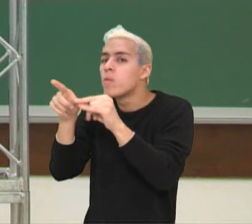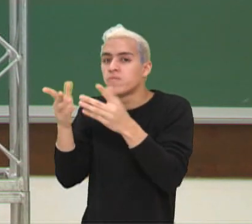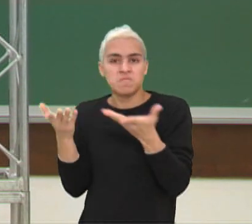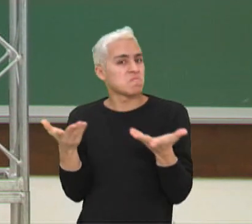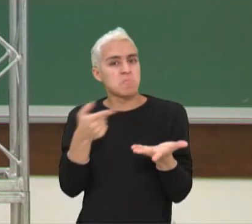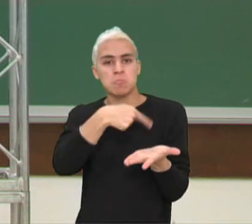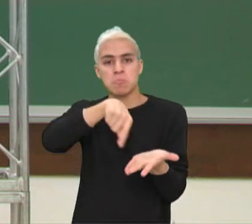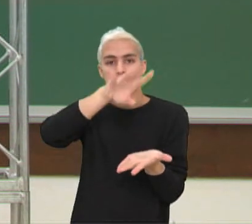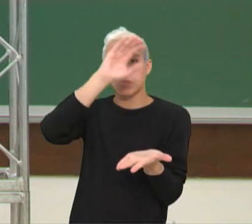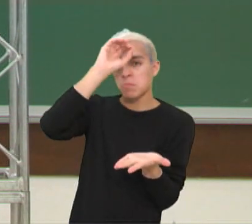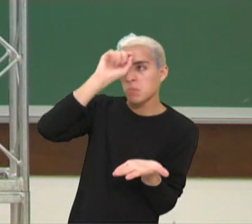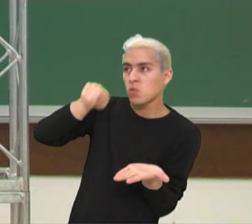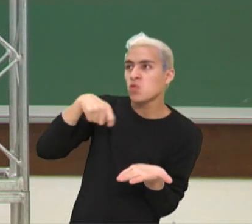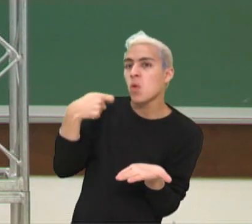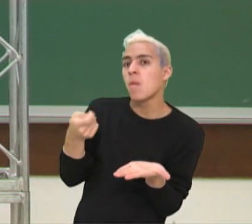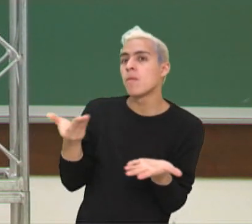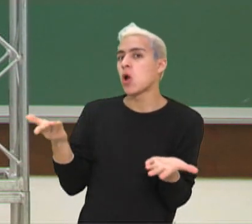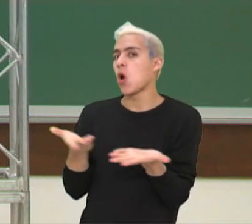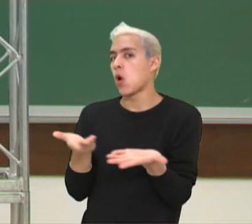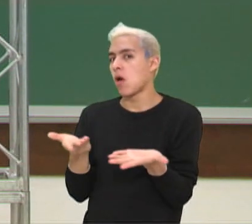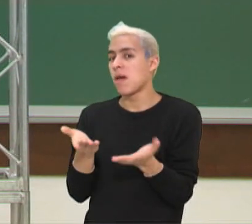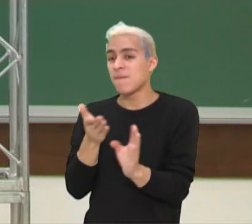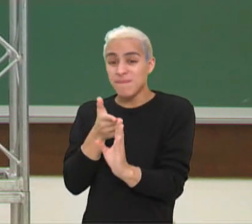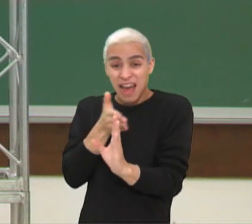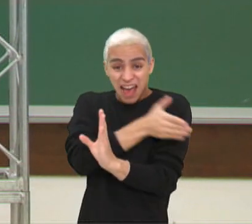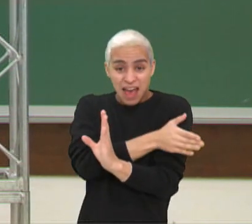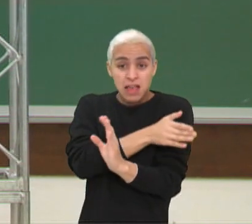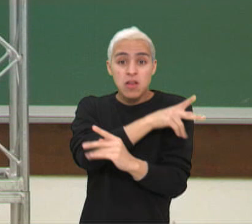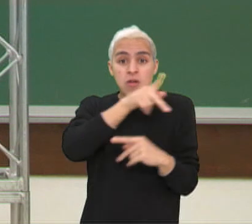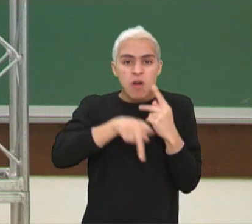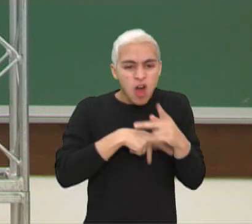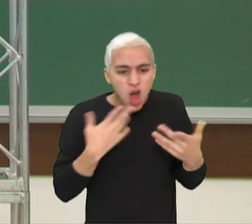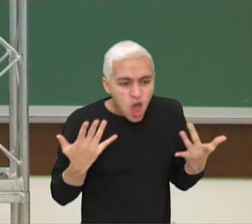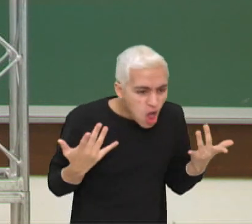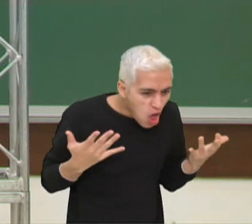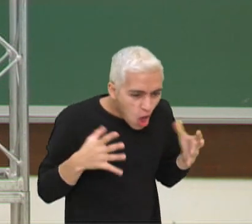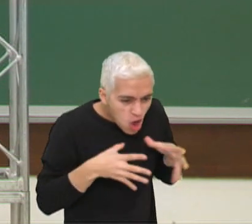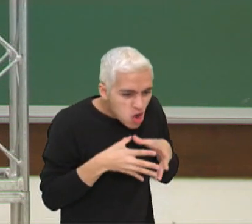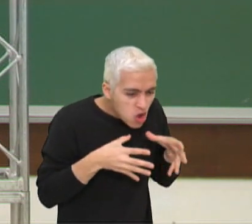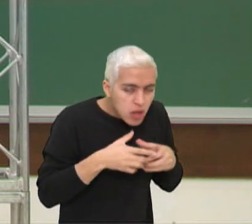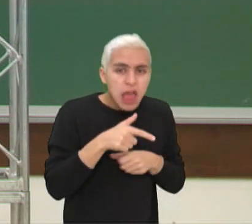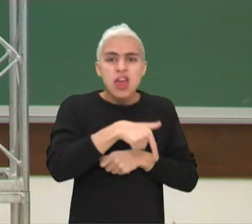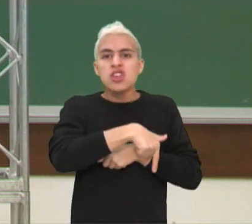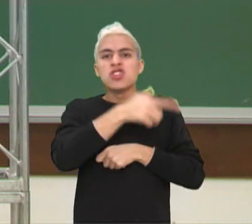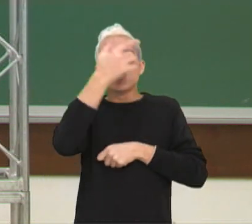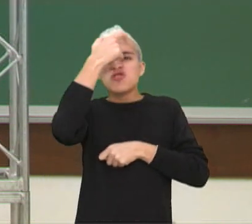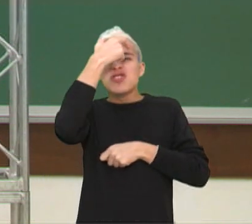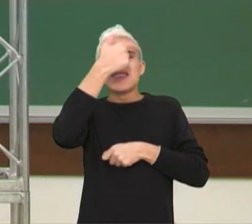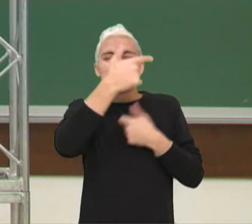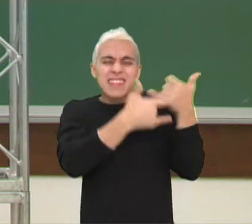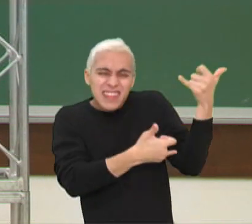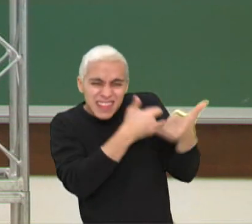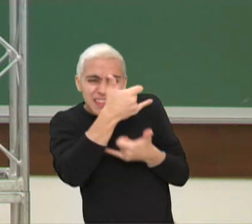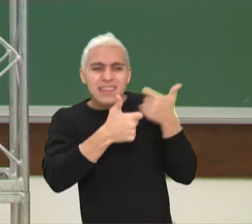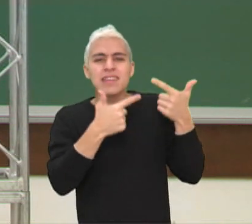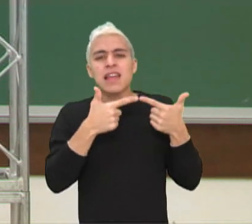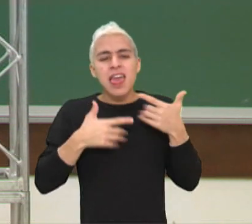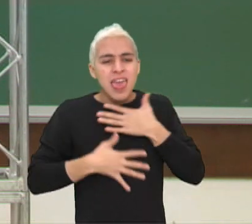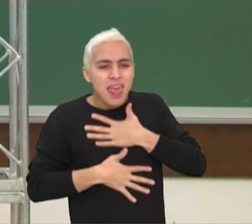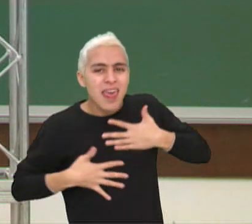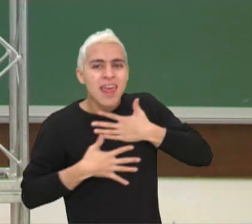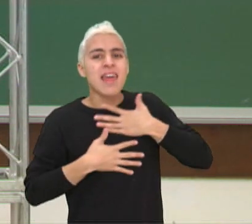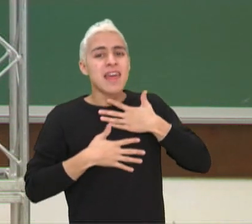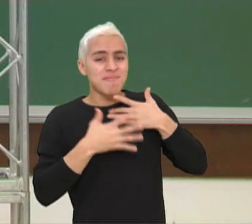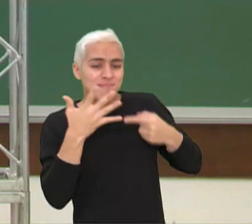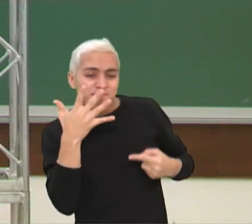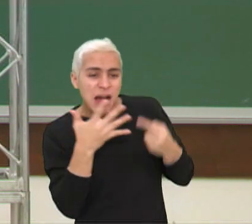que seria aqueles jogos hoje, mas eles já tinham essa noção de diversão, de lazer, de alguns